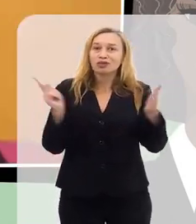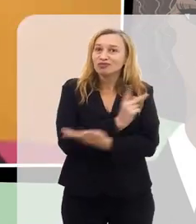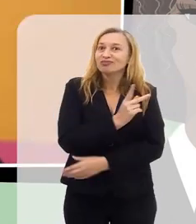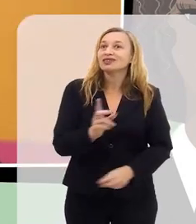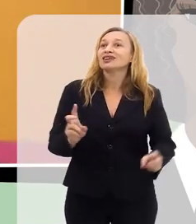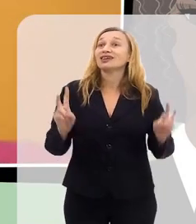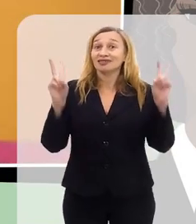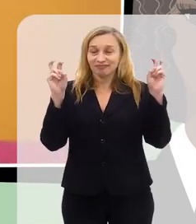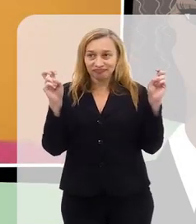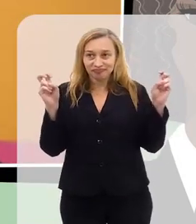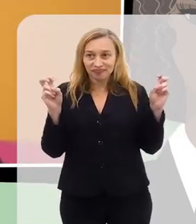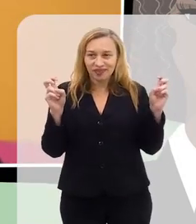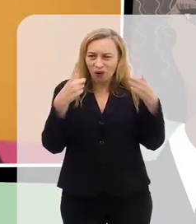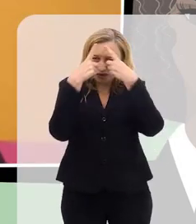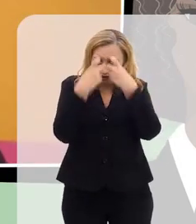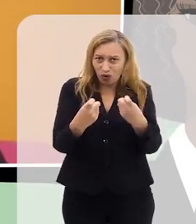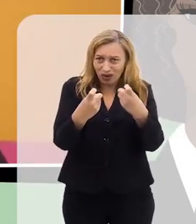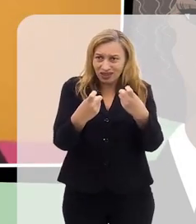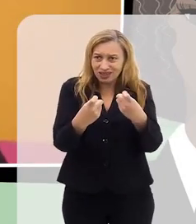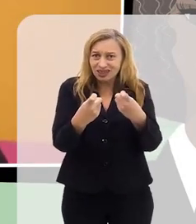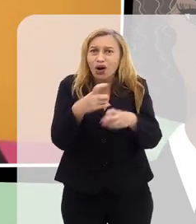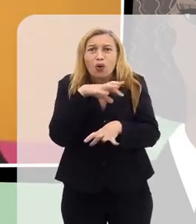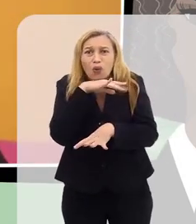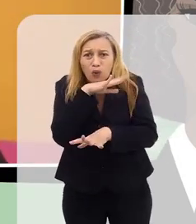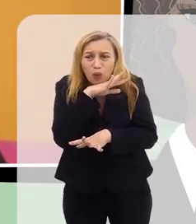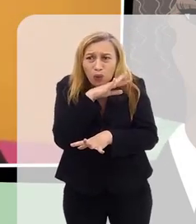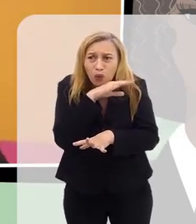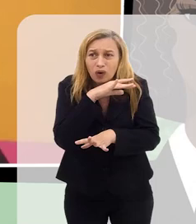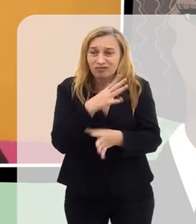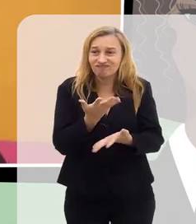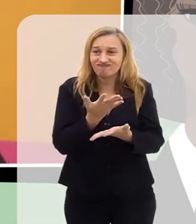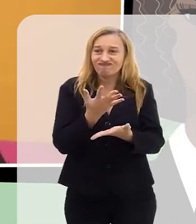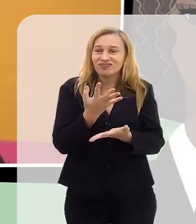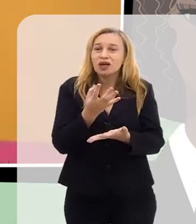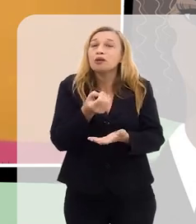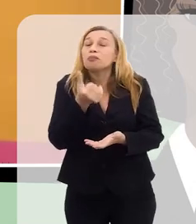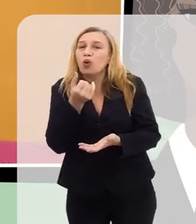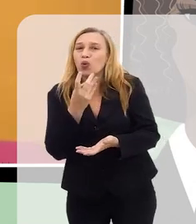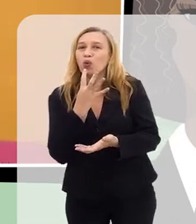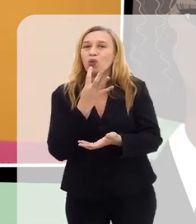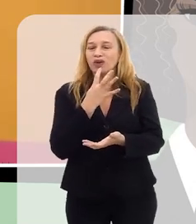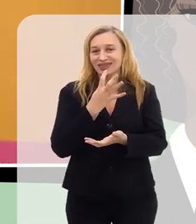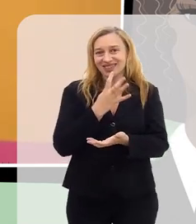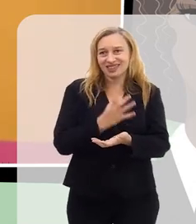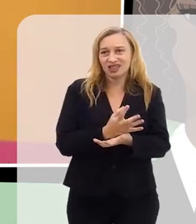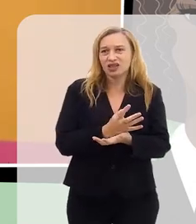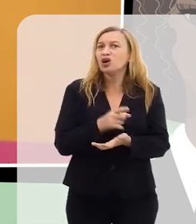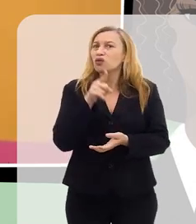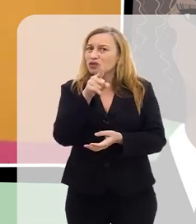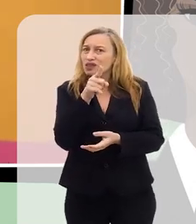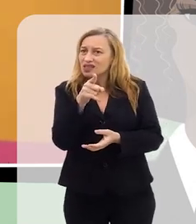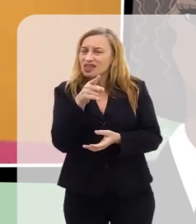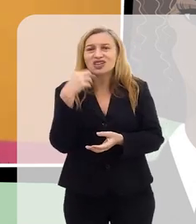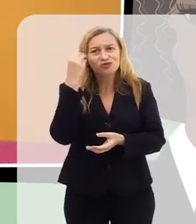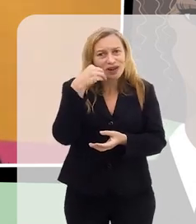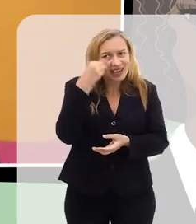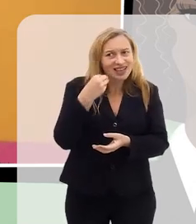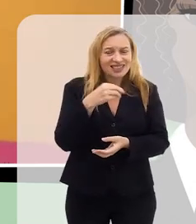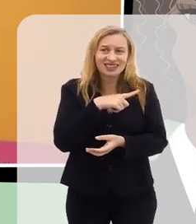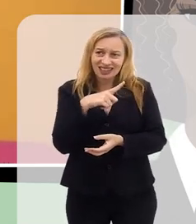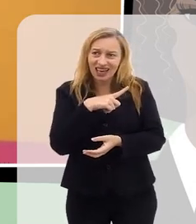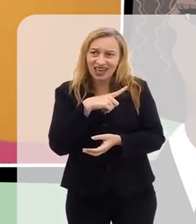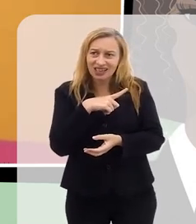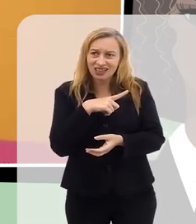um assunto que acontece, uma violência extremamente agressiva e desconhecida. Quando você passou